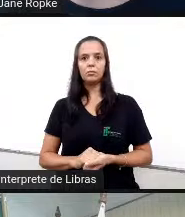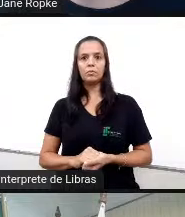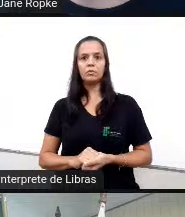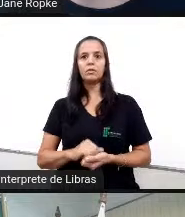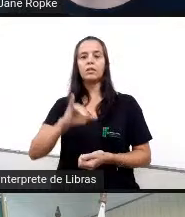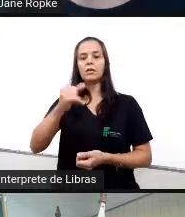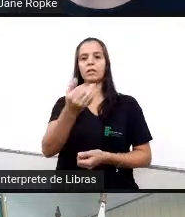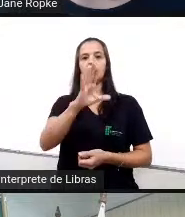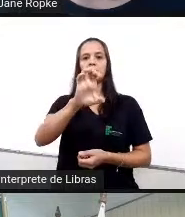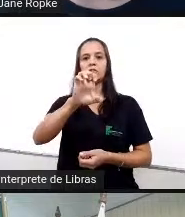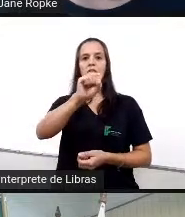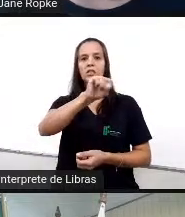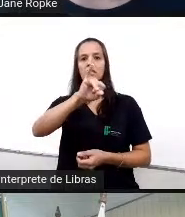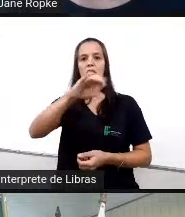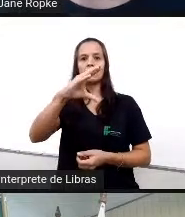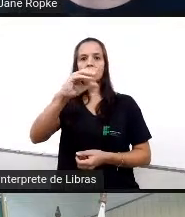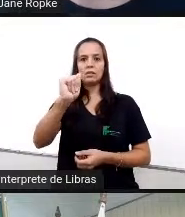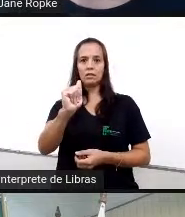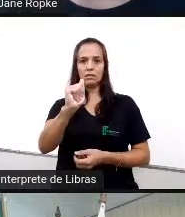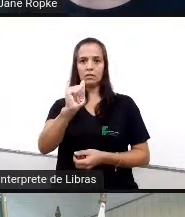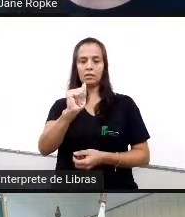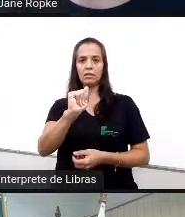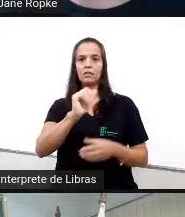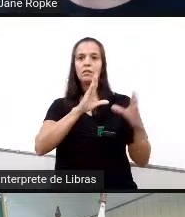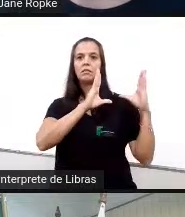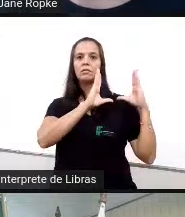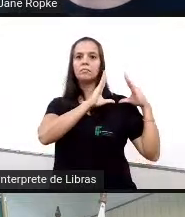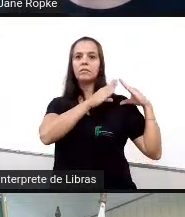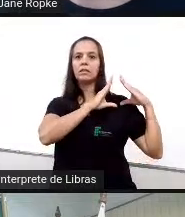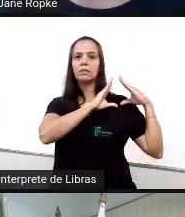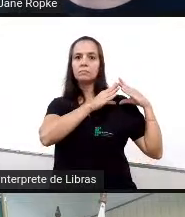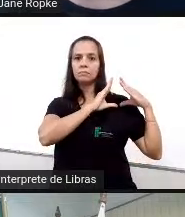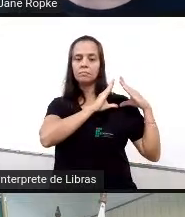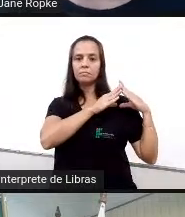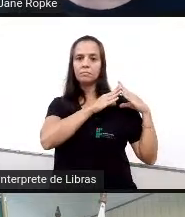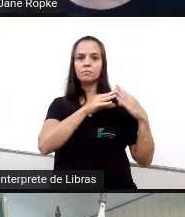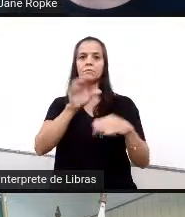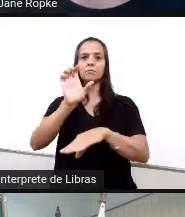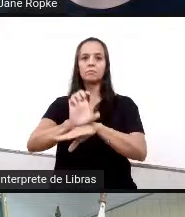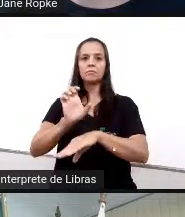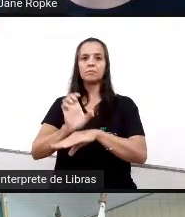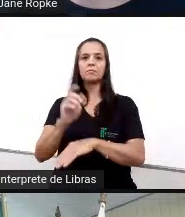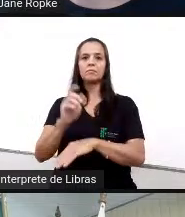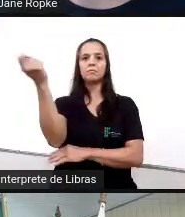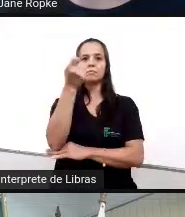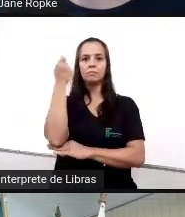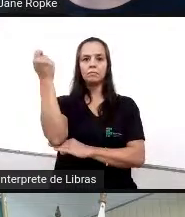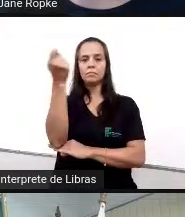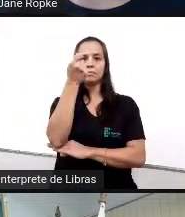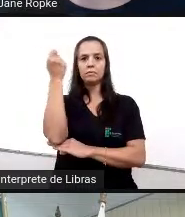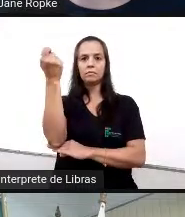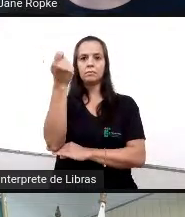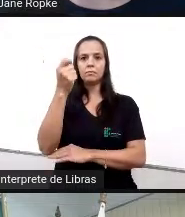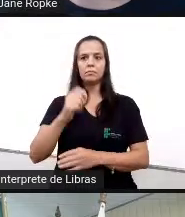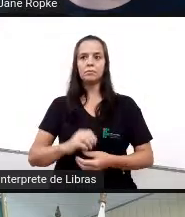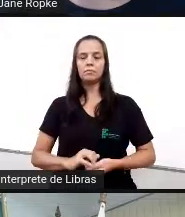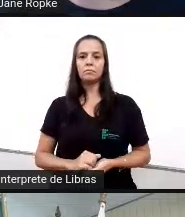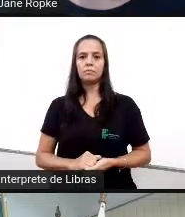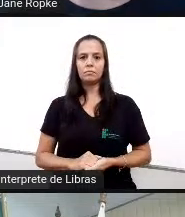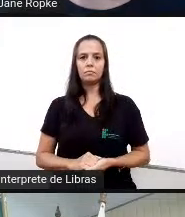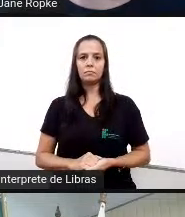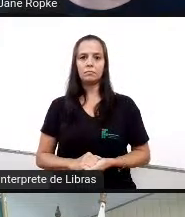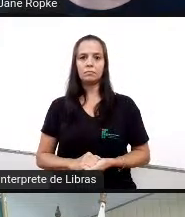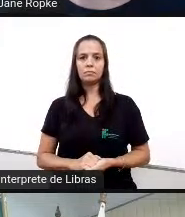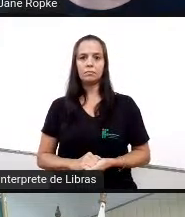Jéssica de Domênico Oliva, natural de São Leopoldo, estado do Rio Grande do Sul.